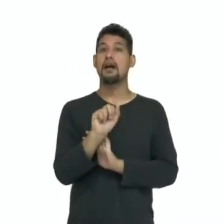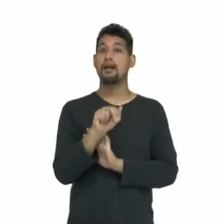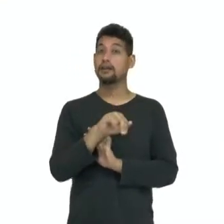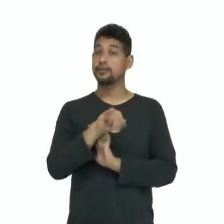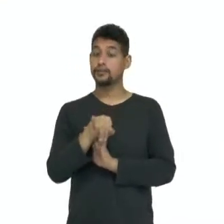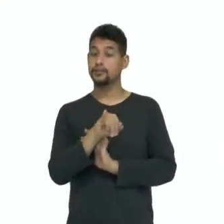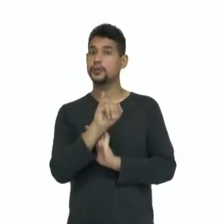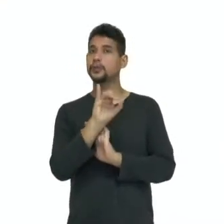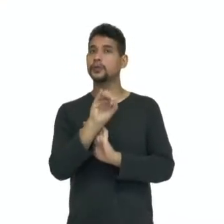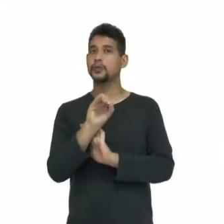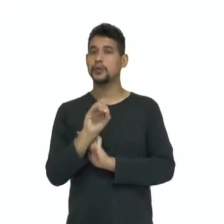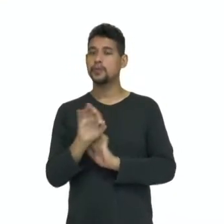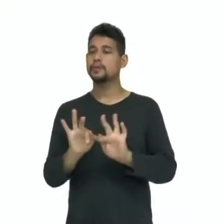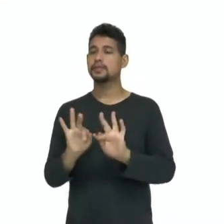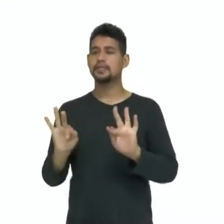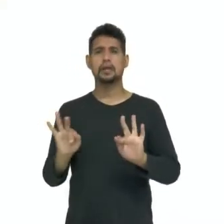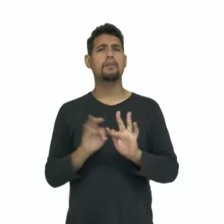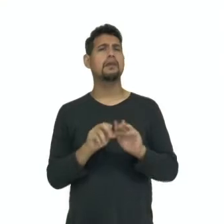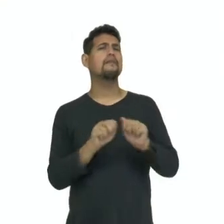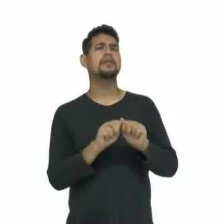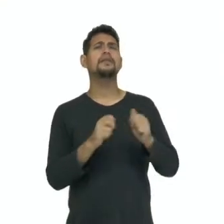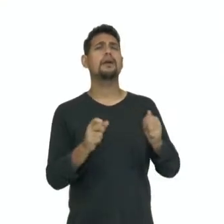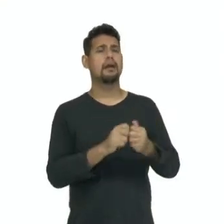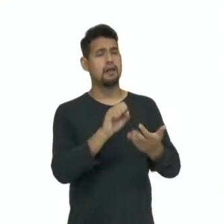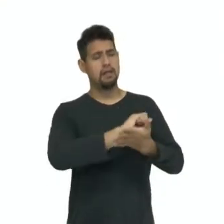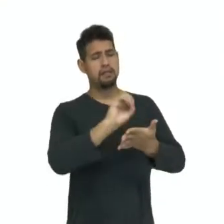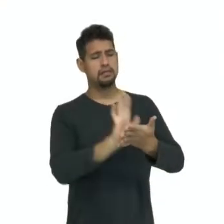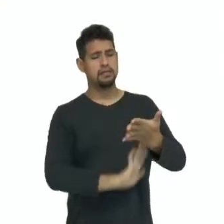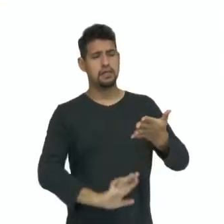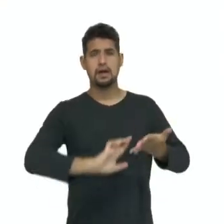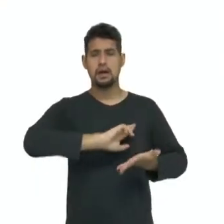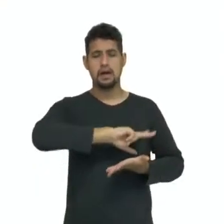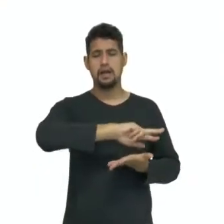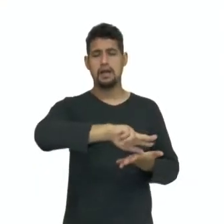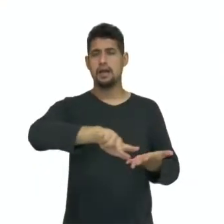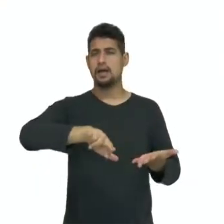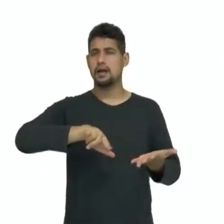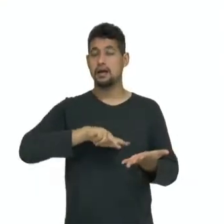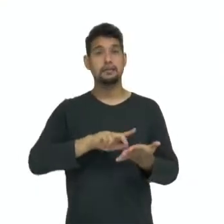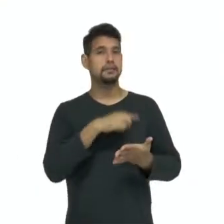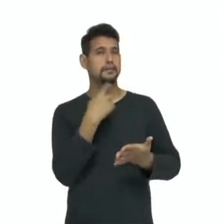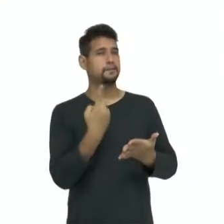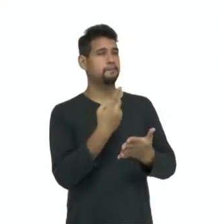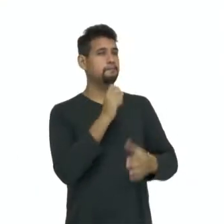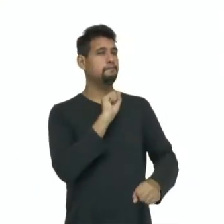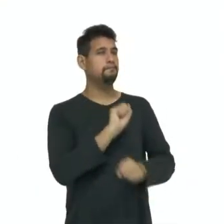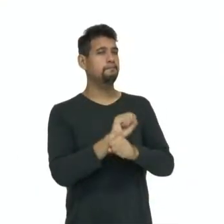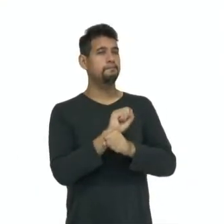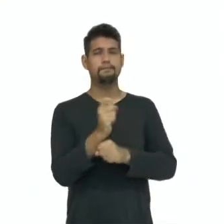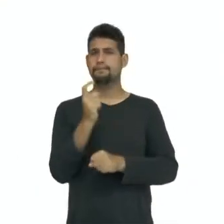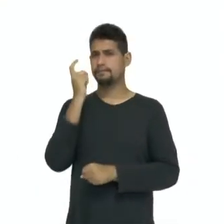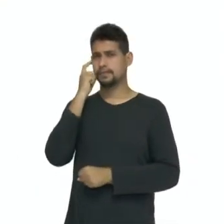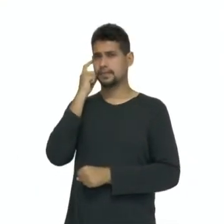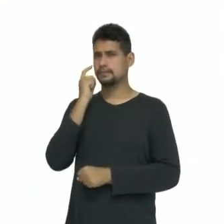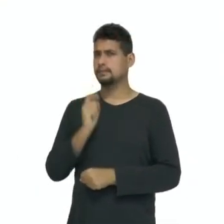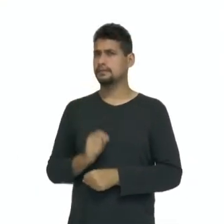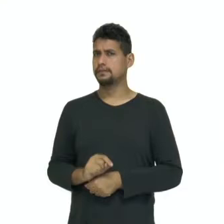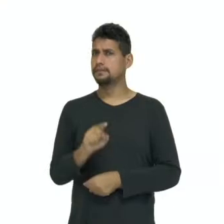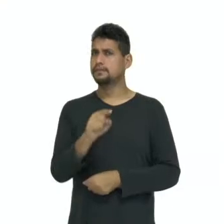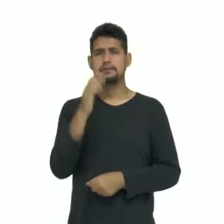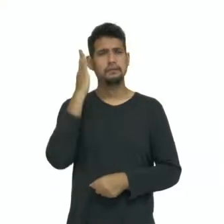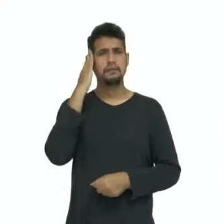na resolução de situações problemas. Então vamos pensar um pouquinho. Você sabe quais são